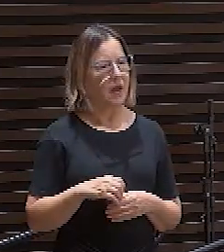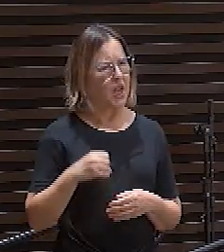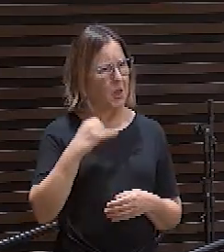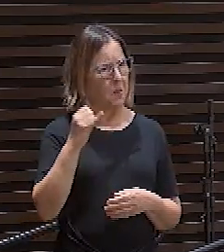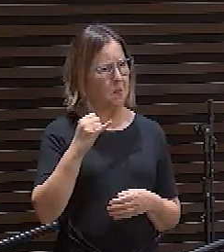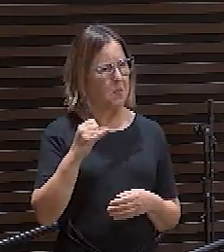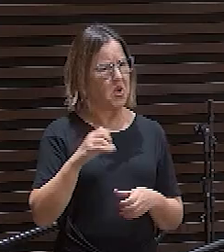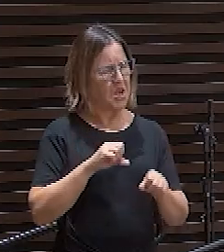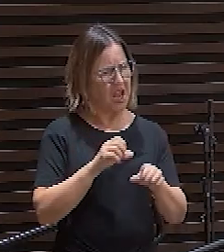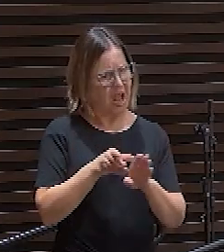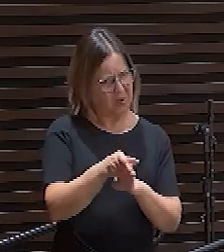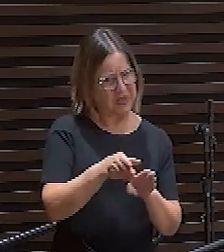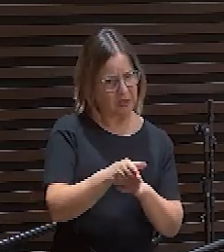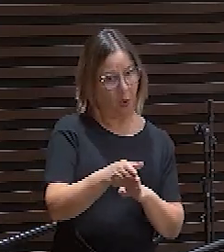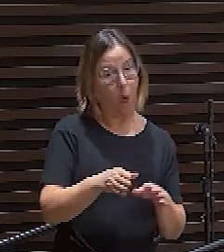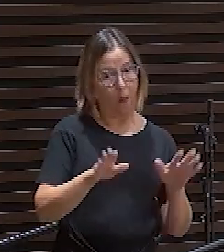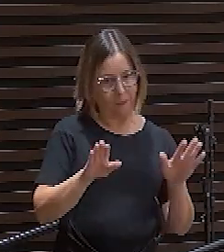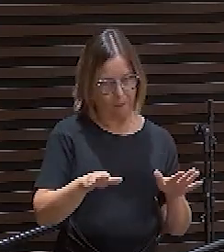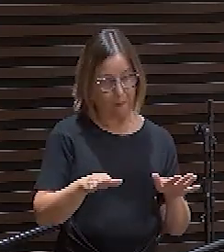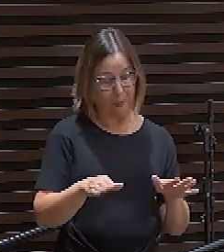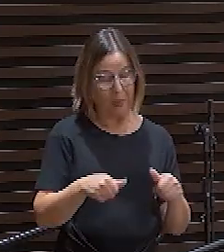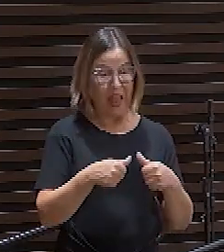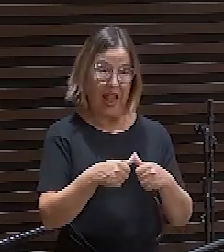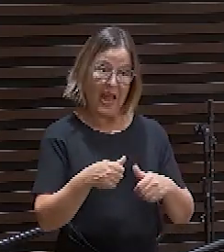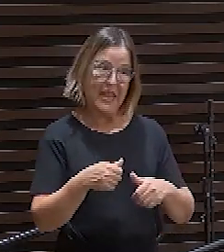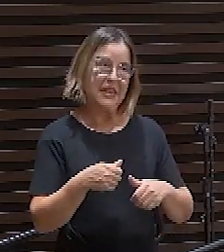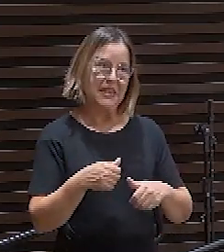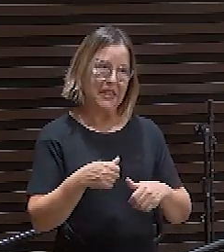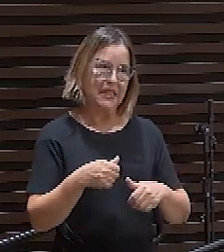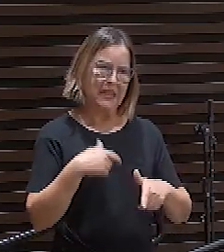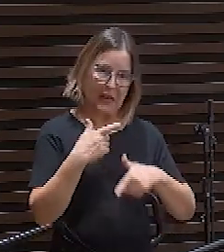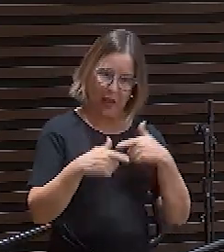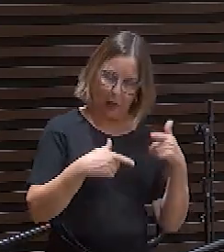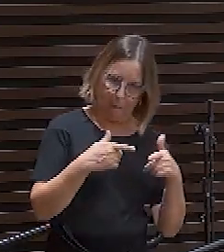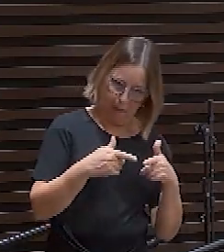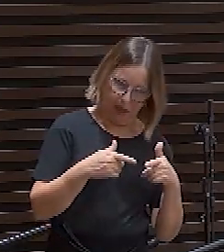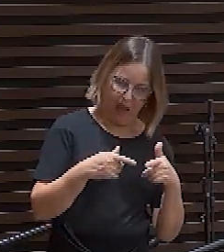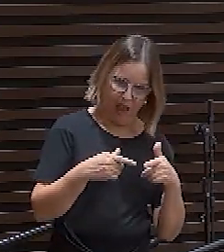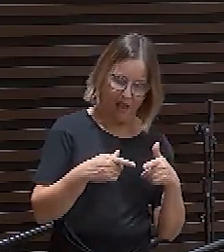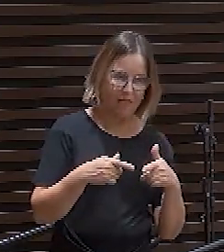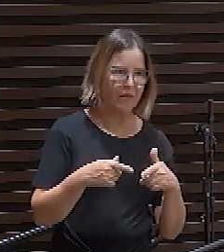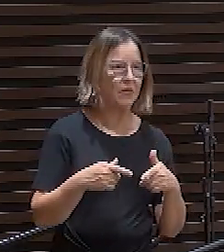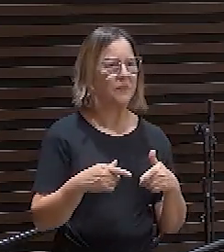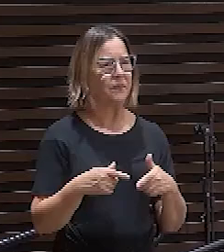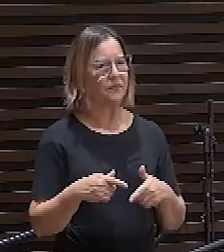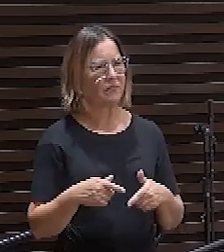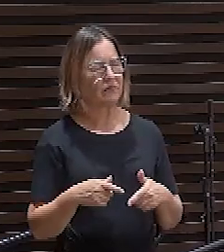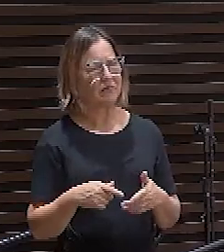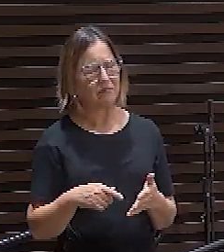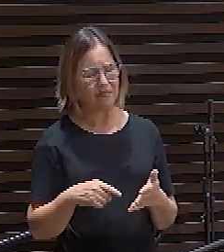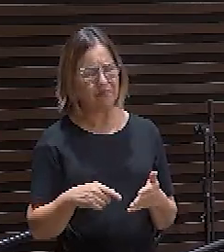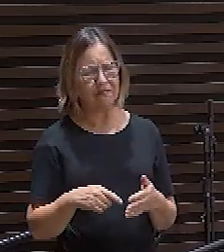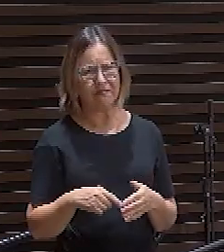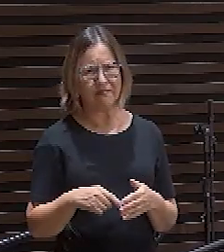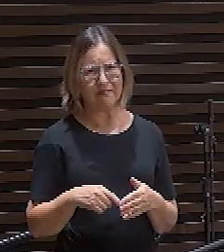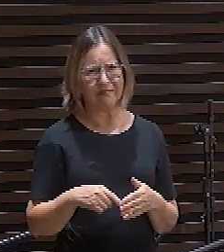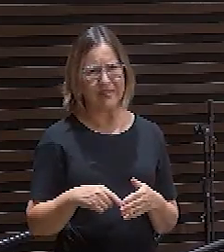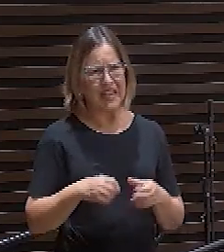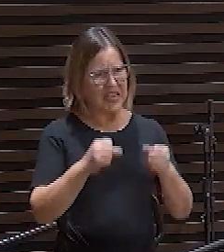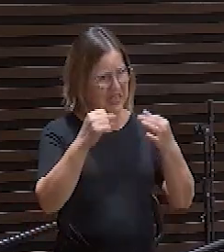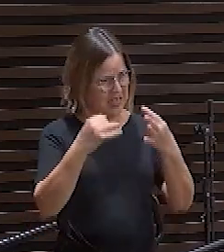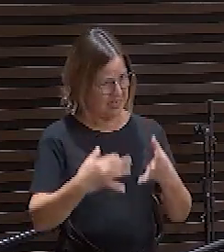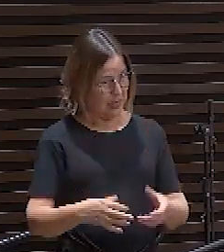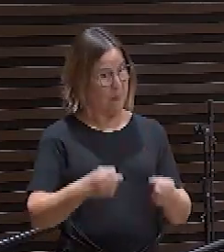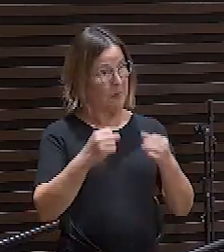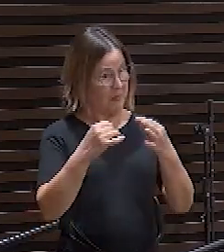profissão aqui funciona assim, vamos conversar com alguém que tem essa profissão, vamos falar com a pessoa, vamos tirar as